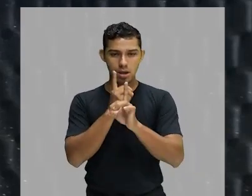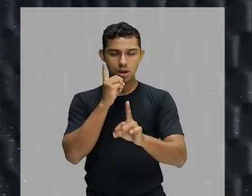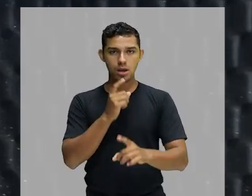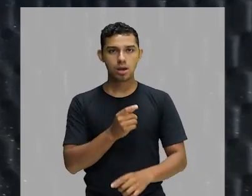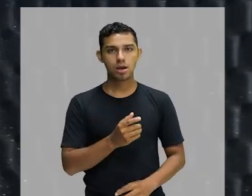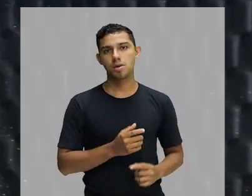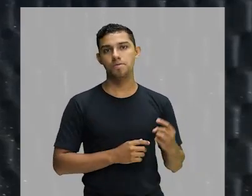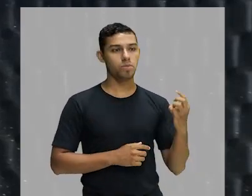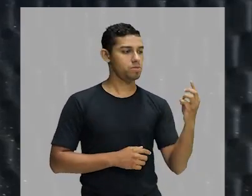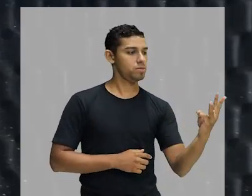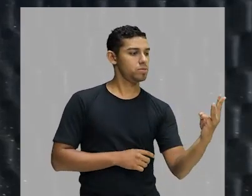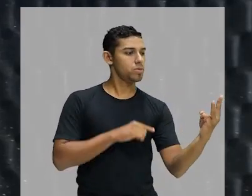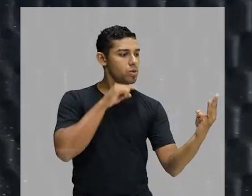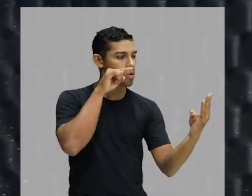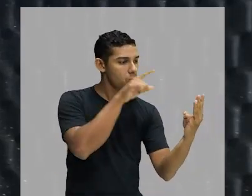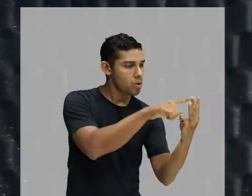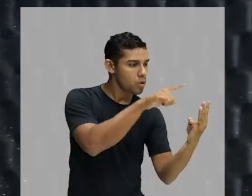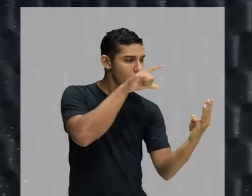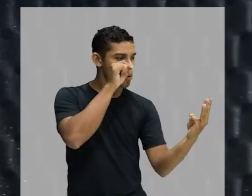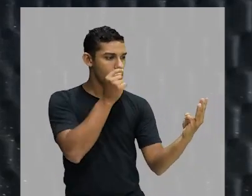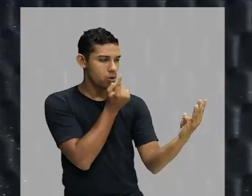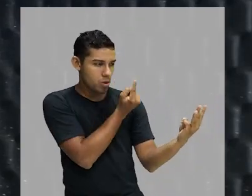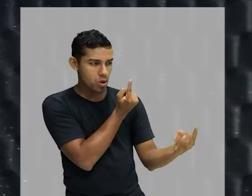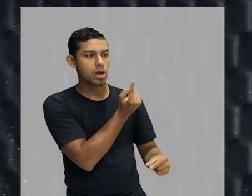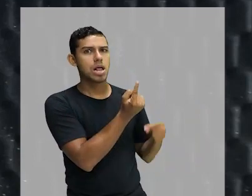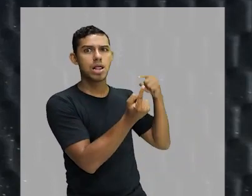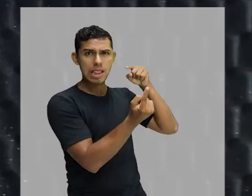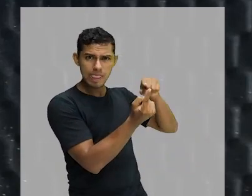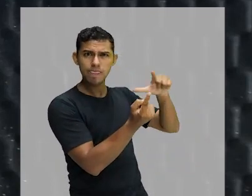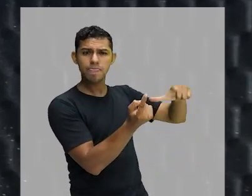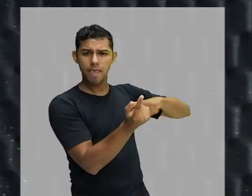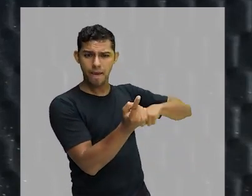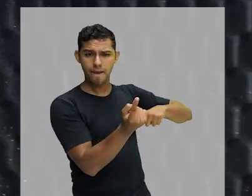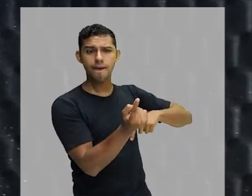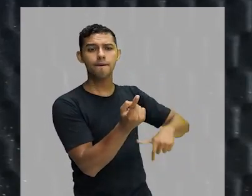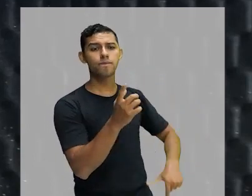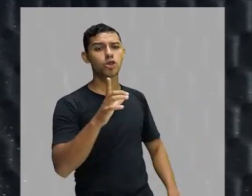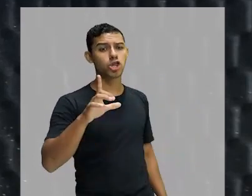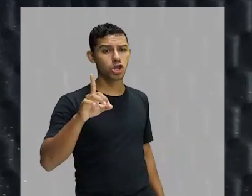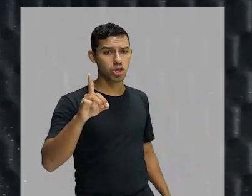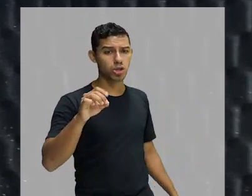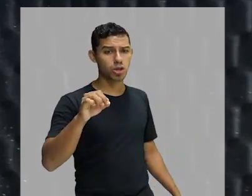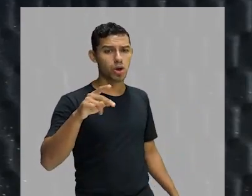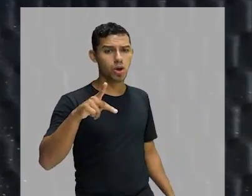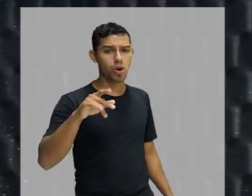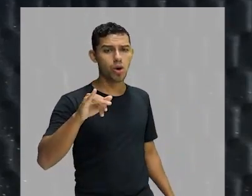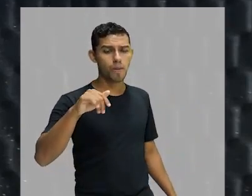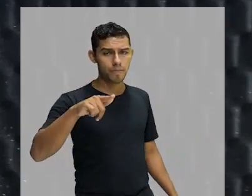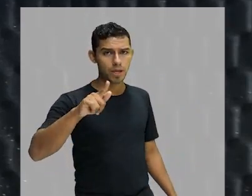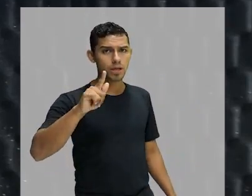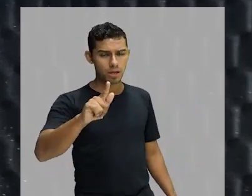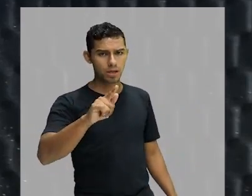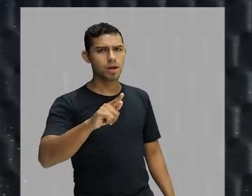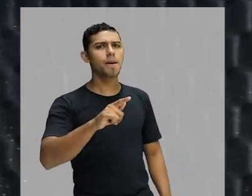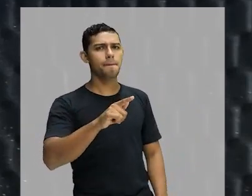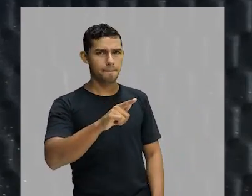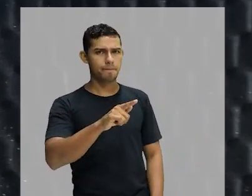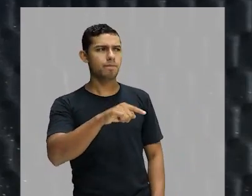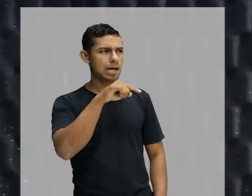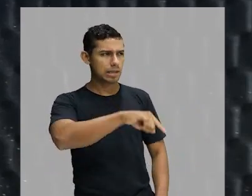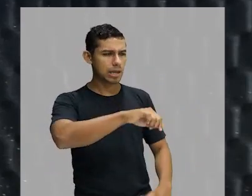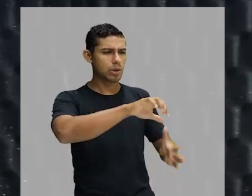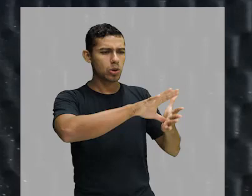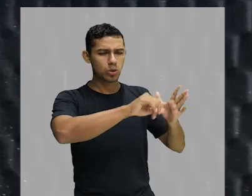atleta ele é flagrado num teste desse aqui, ele vai sofrer as suas punições, ele vai ter um período